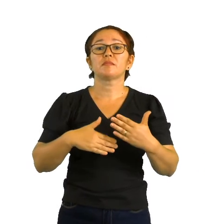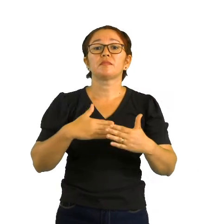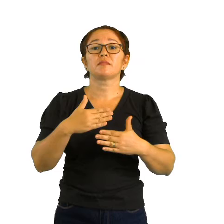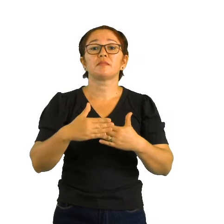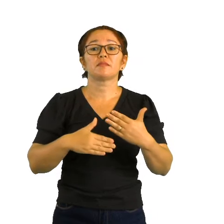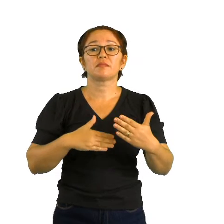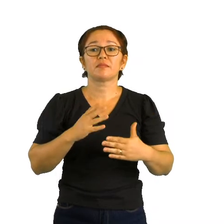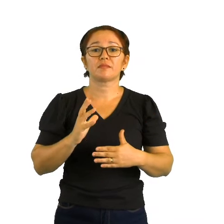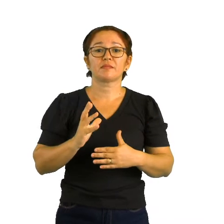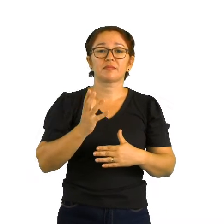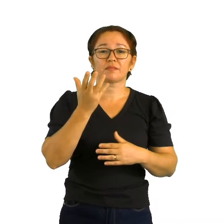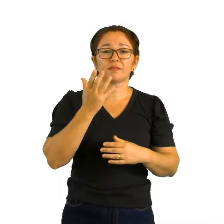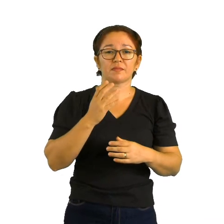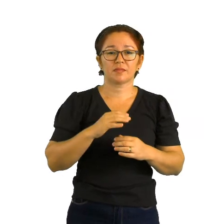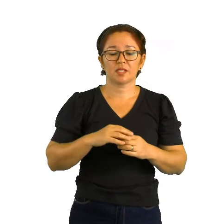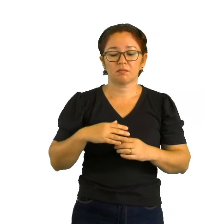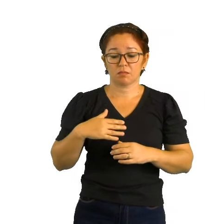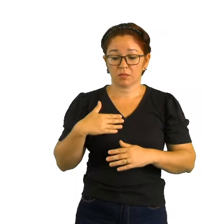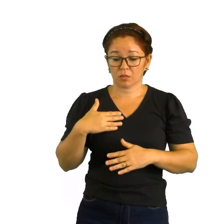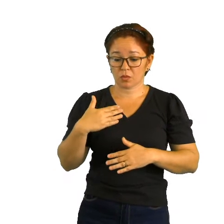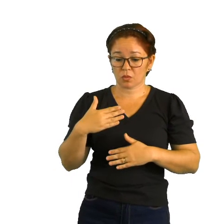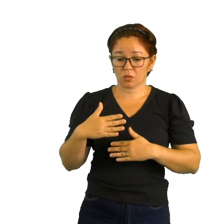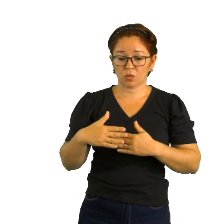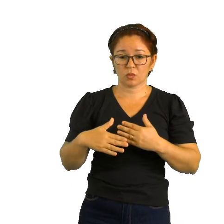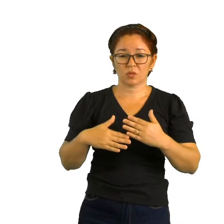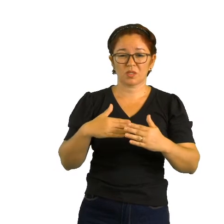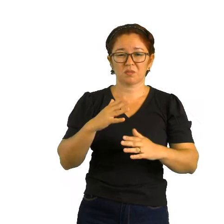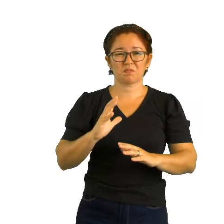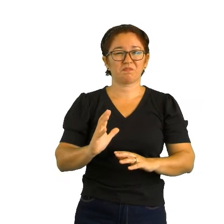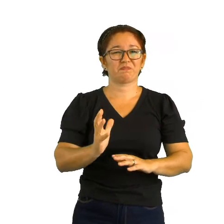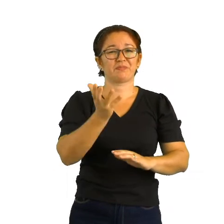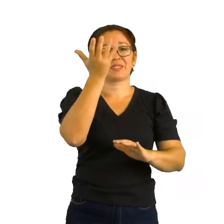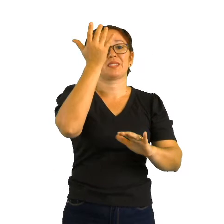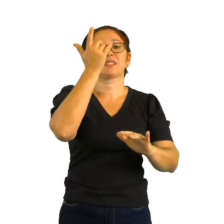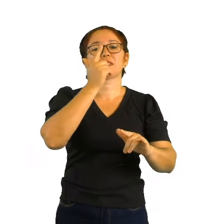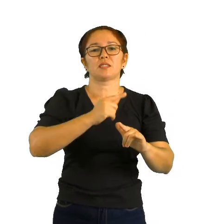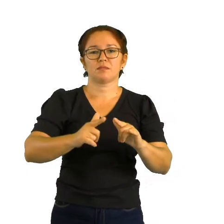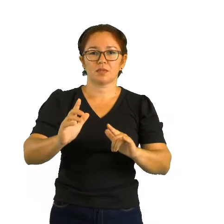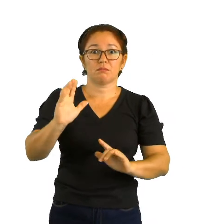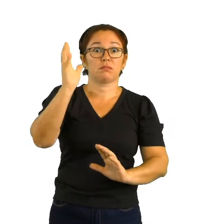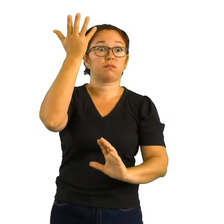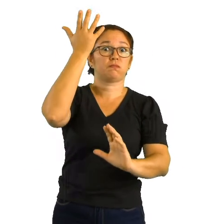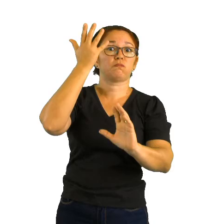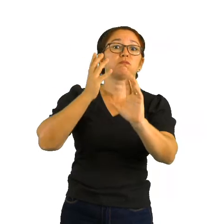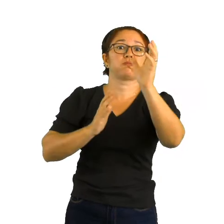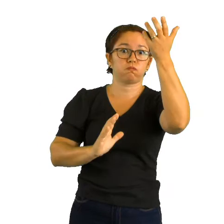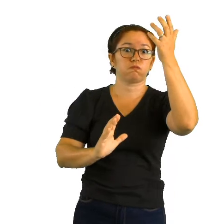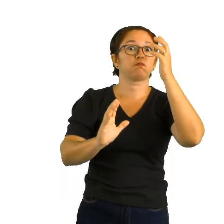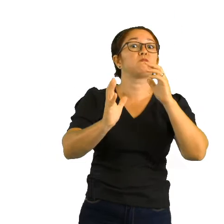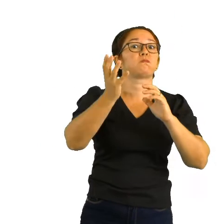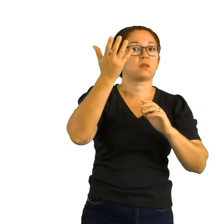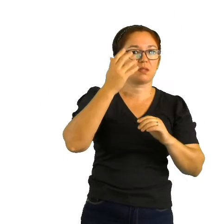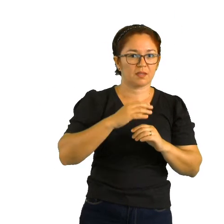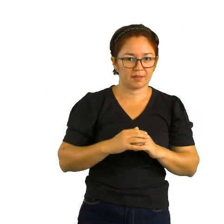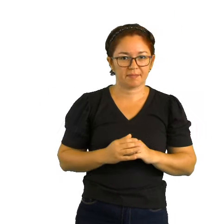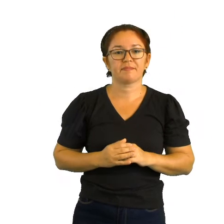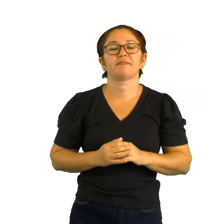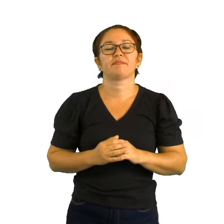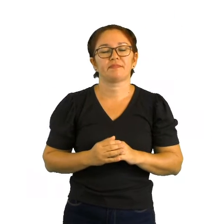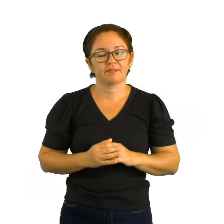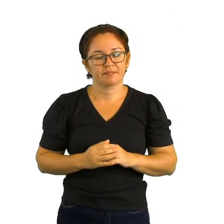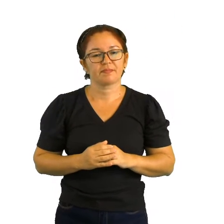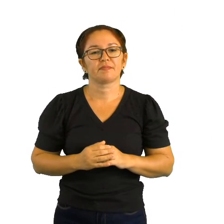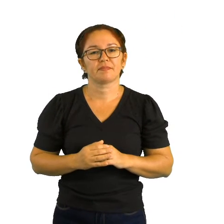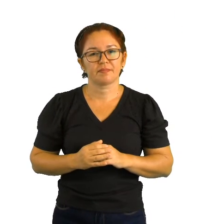que vem a complicação ou conflito. É a hora que o negócio, a hora que a história começa a ficar